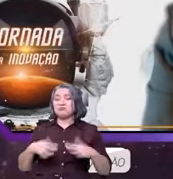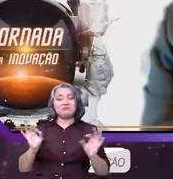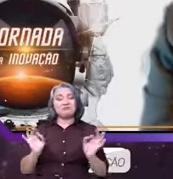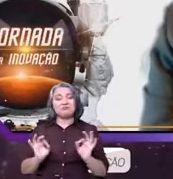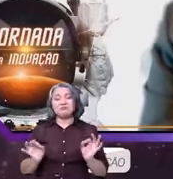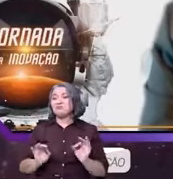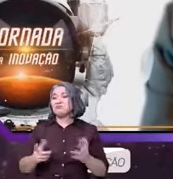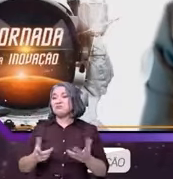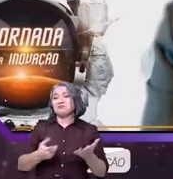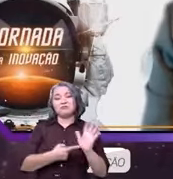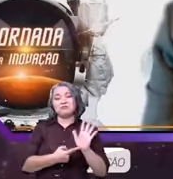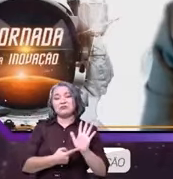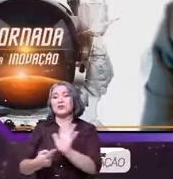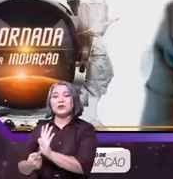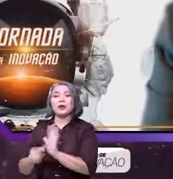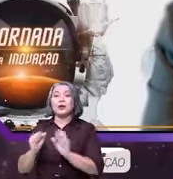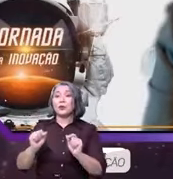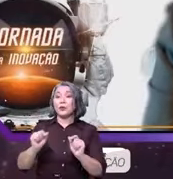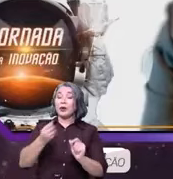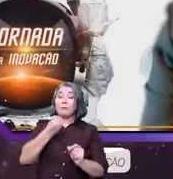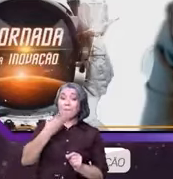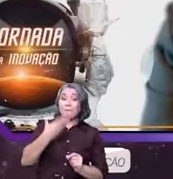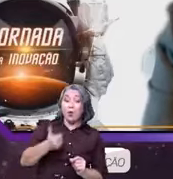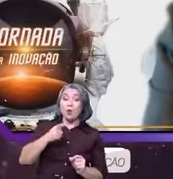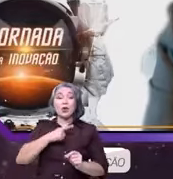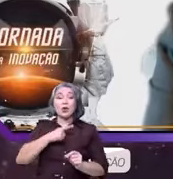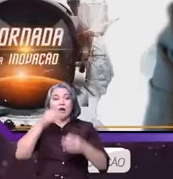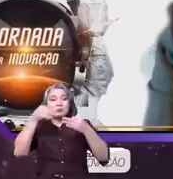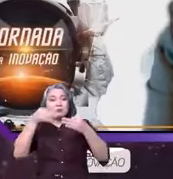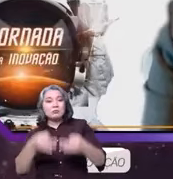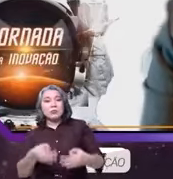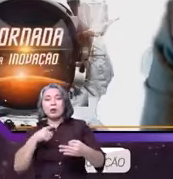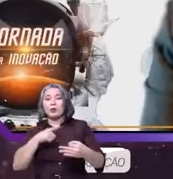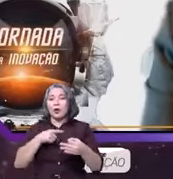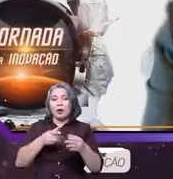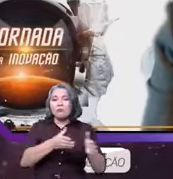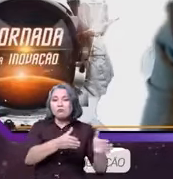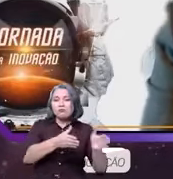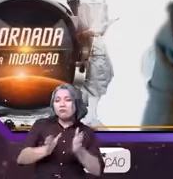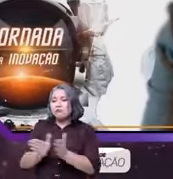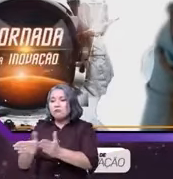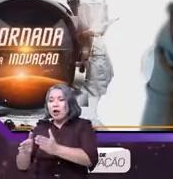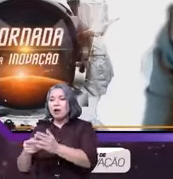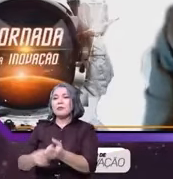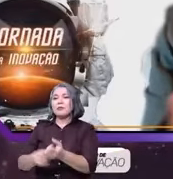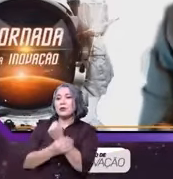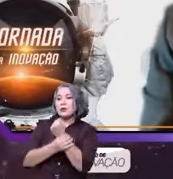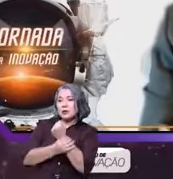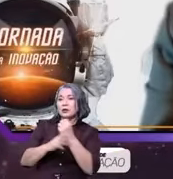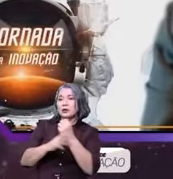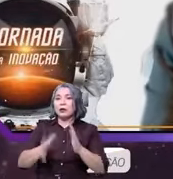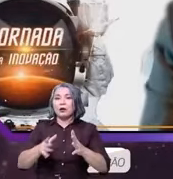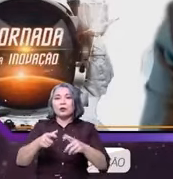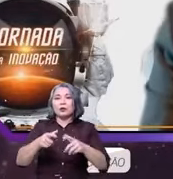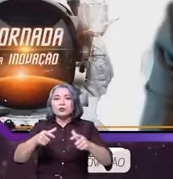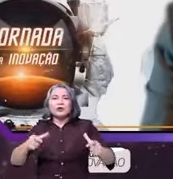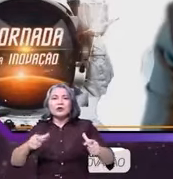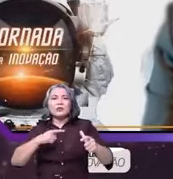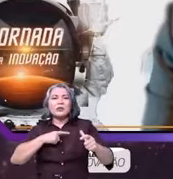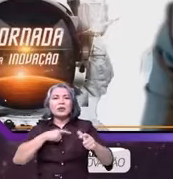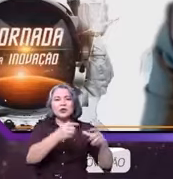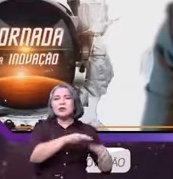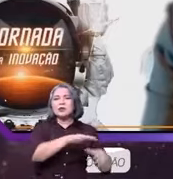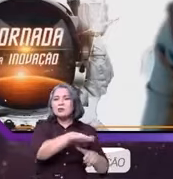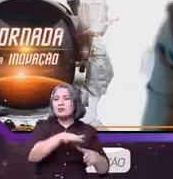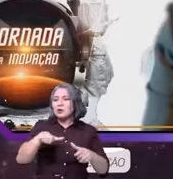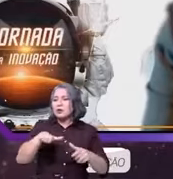que demonstrado, o que é viável, o que é correto, o que é um caminho seguro, né? O tamanho dessas equipes é que tem que